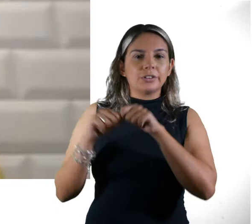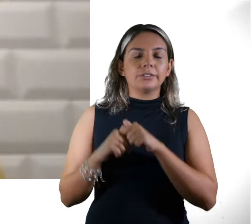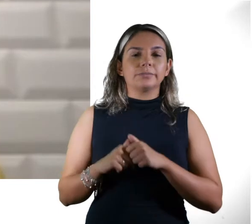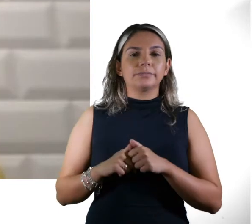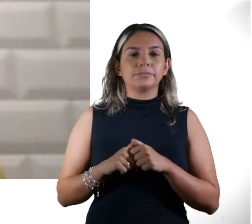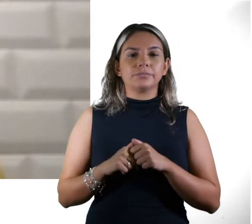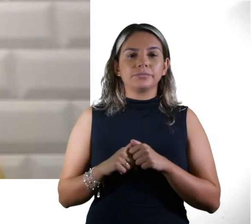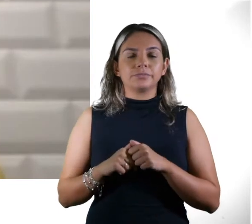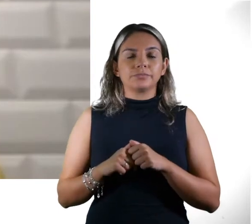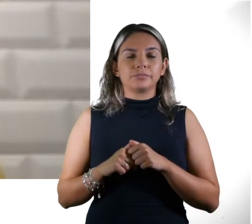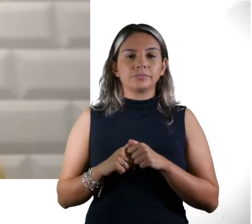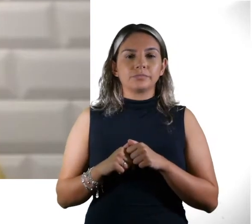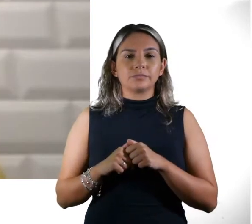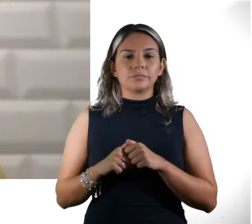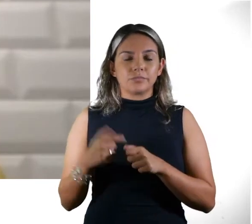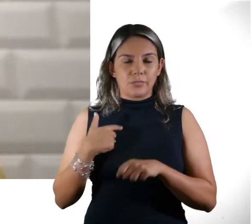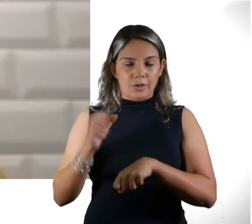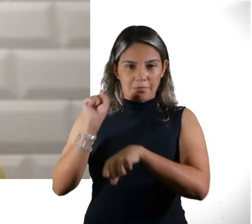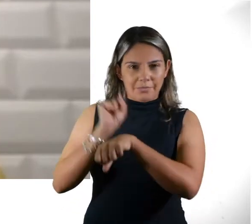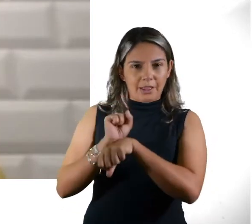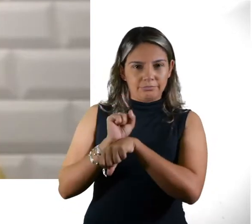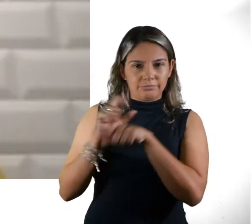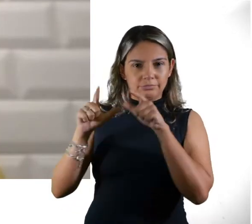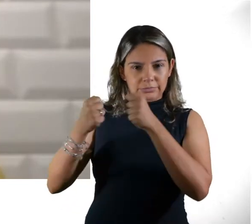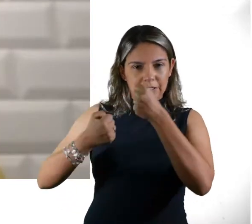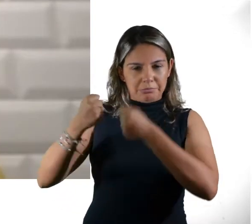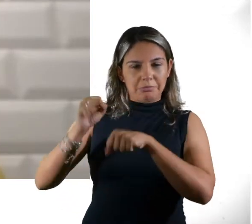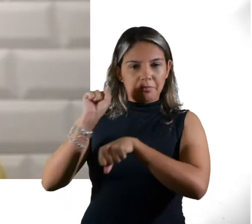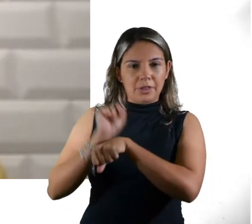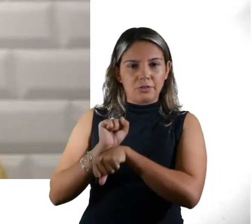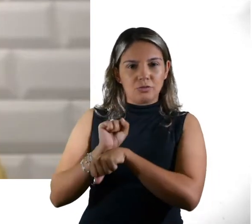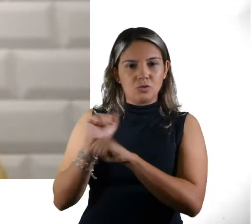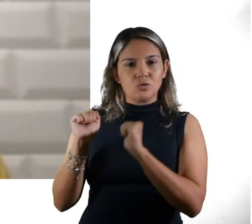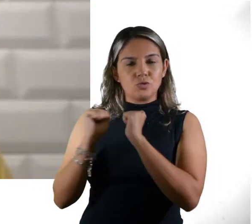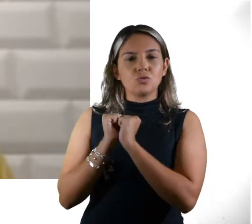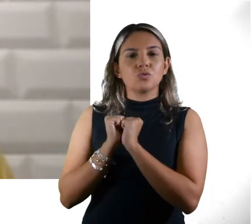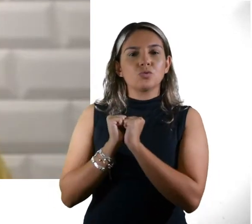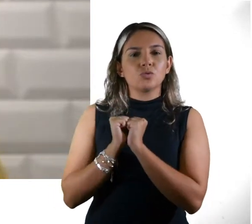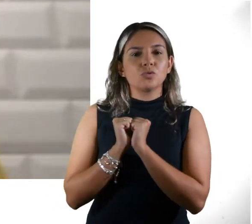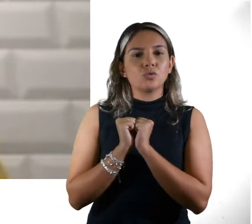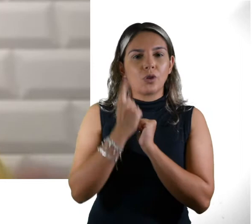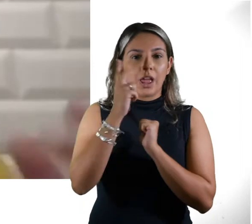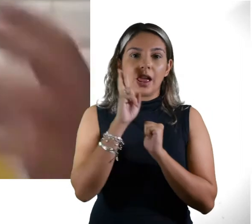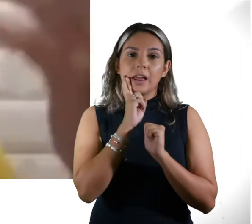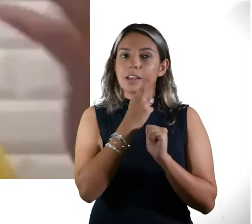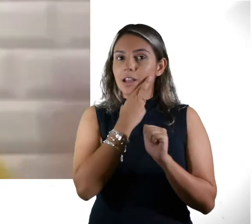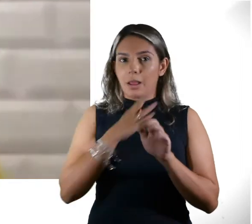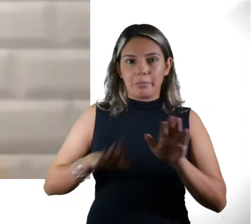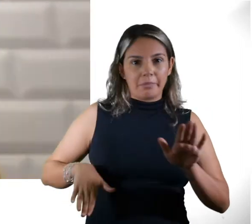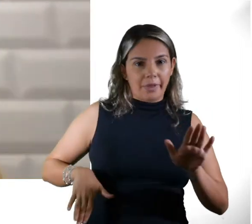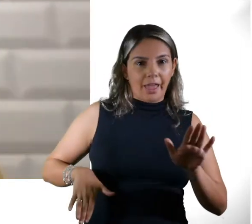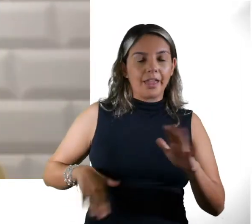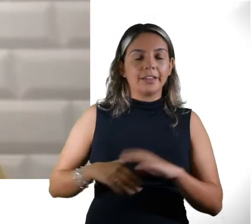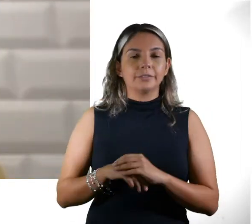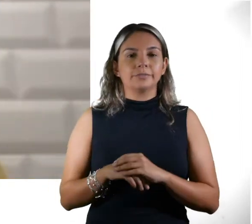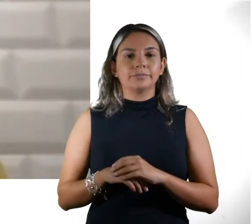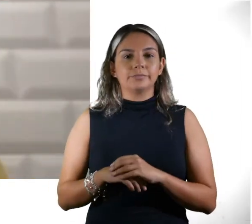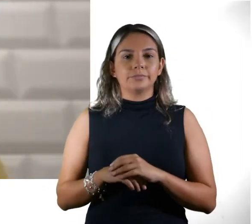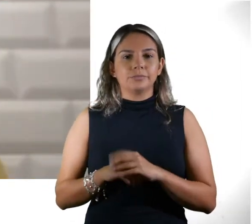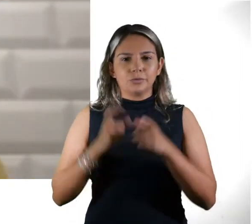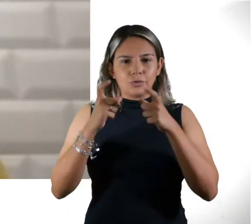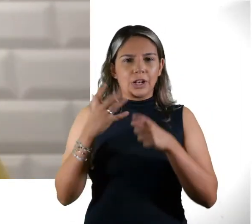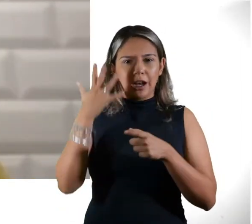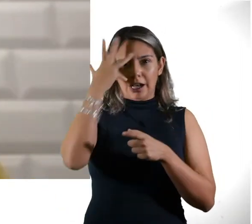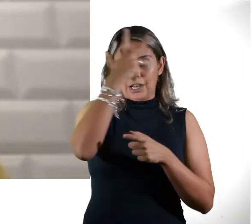Inhambane, e parámos o carro junto de um restaurante na praia, um lugar